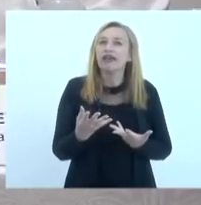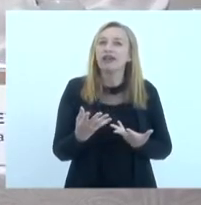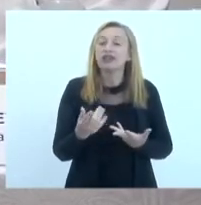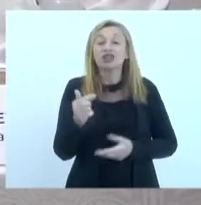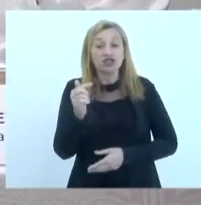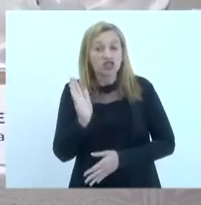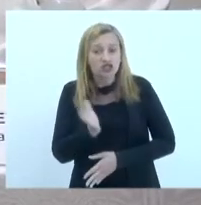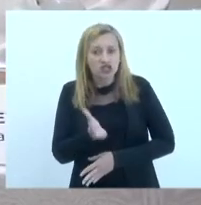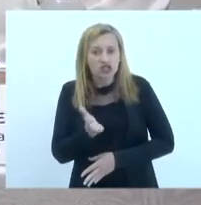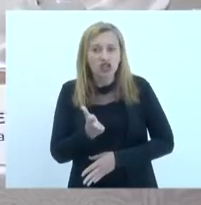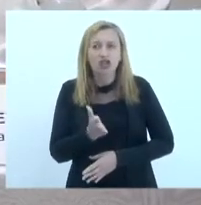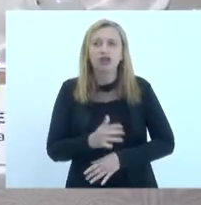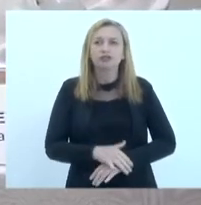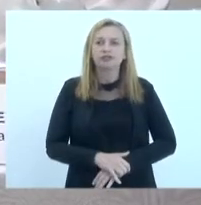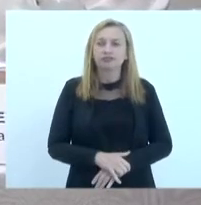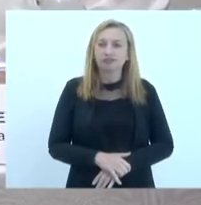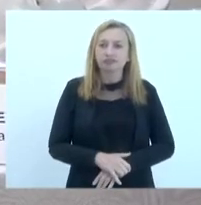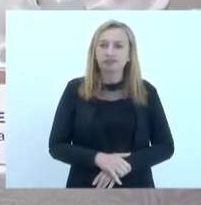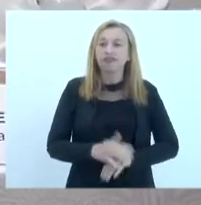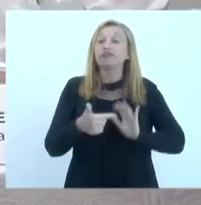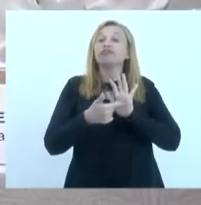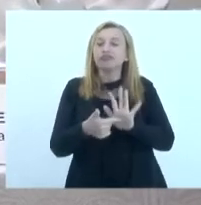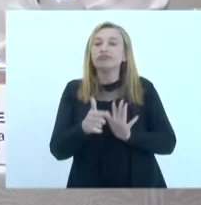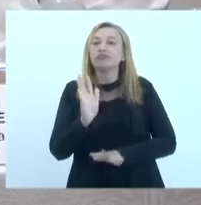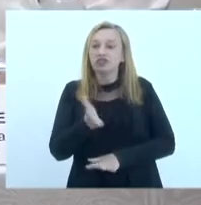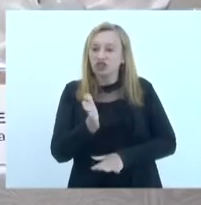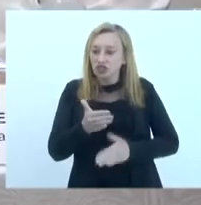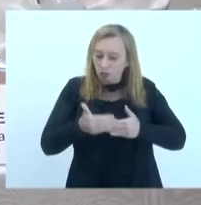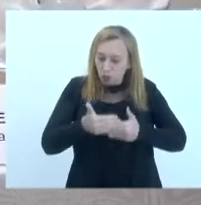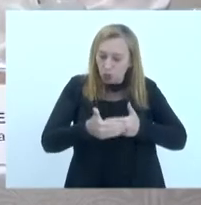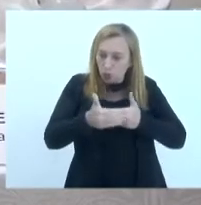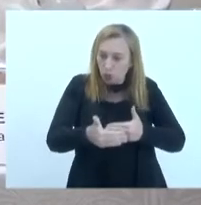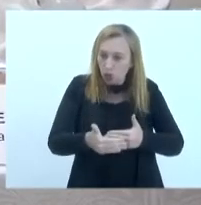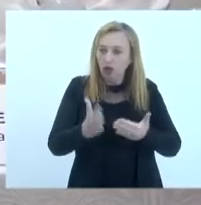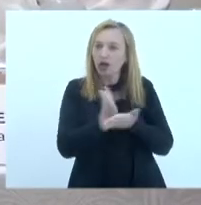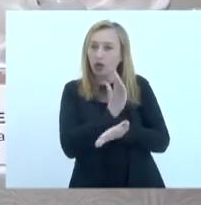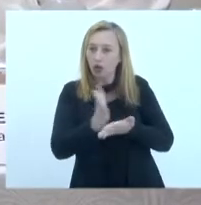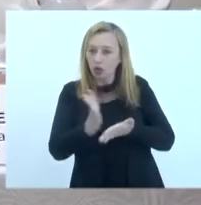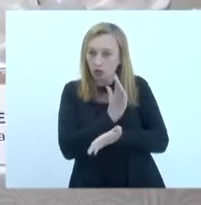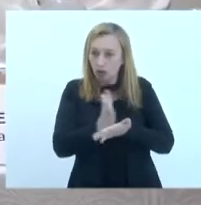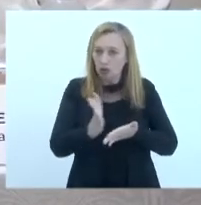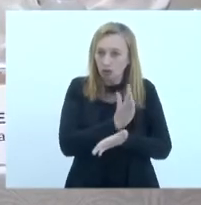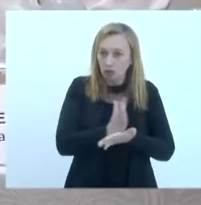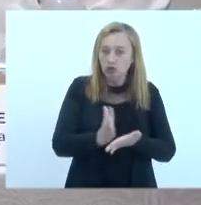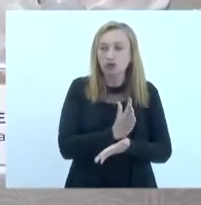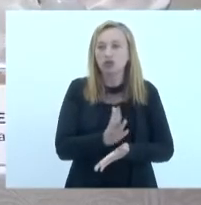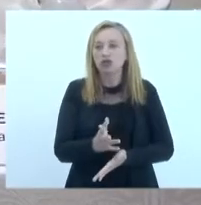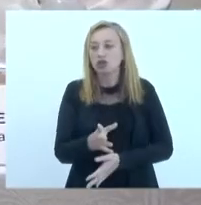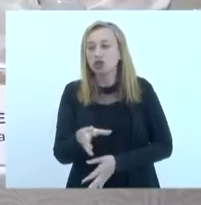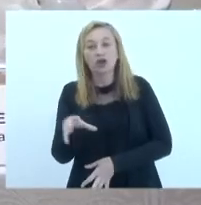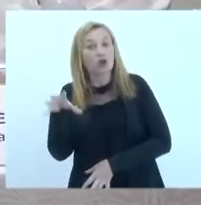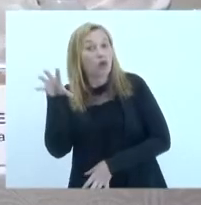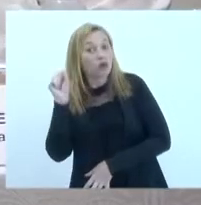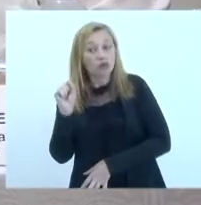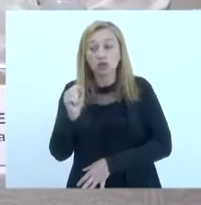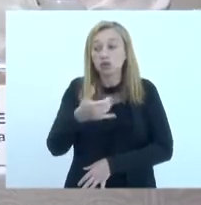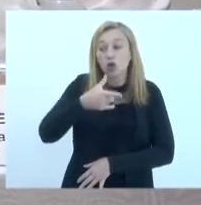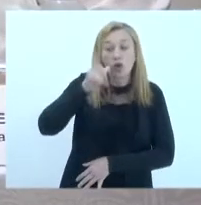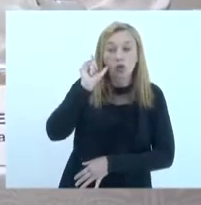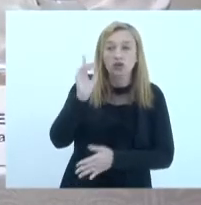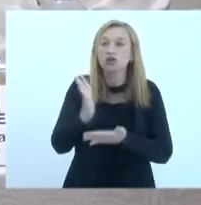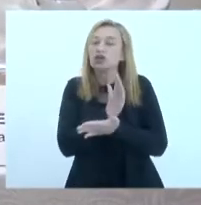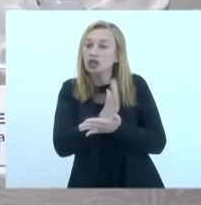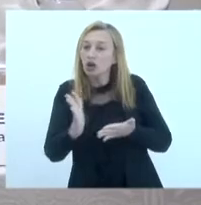aqui já demonstrar o que a gente já andou, né? Algumas demandas que nós ouvimos no dia de ontem e algumas que